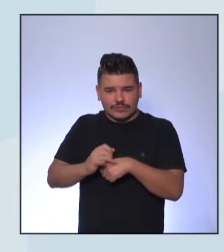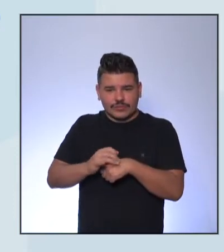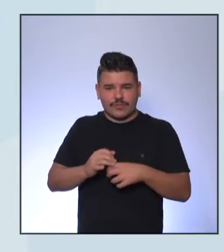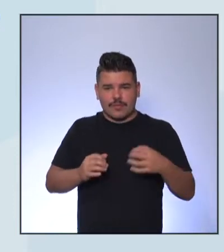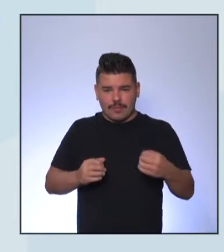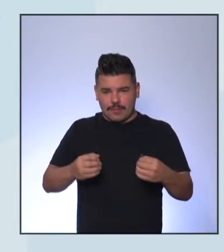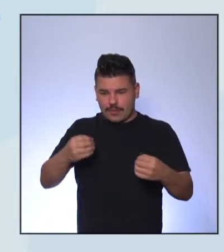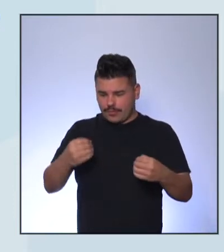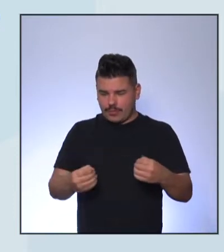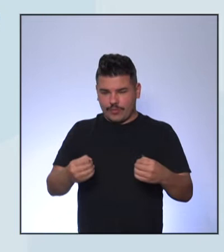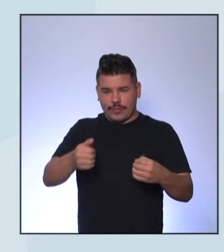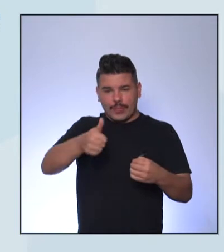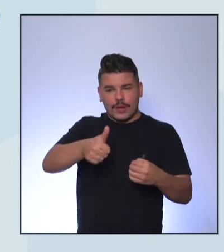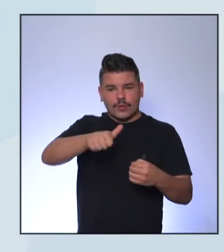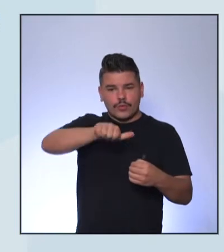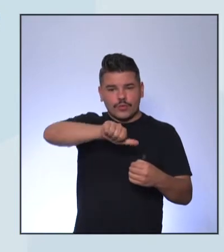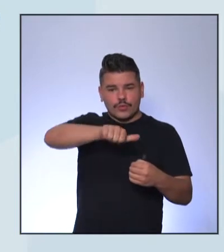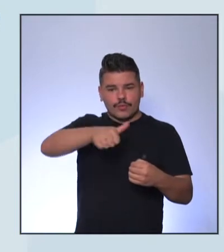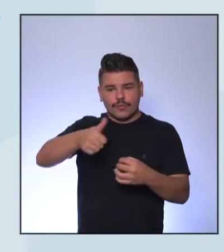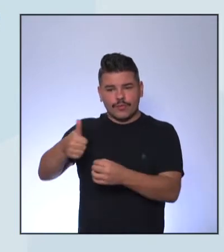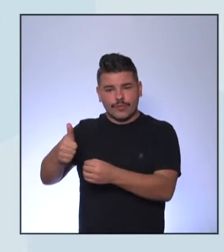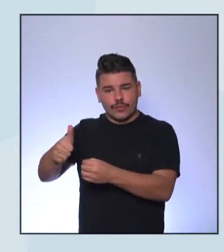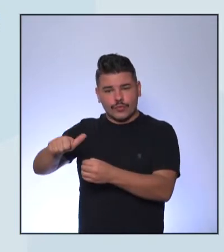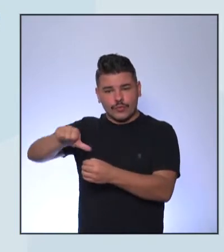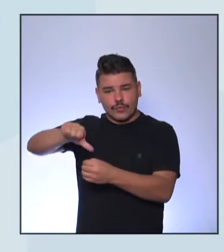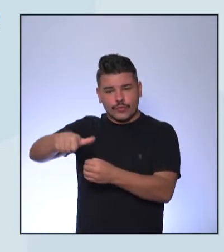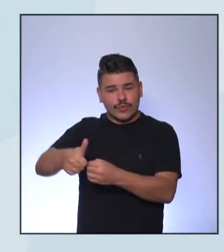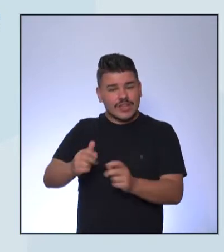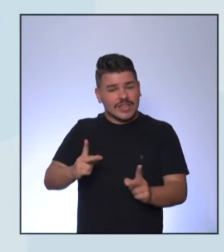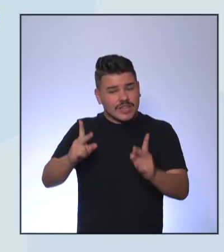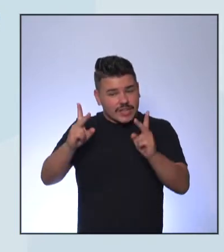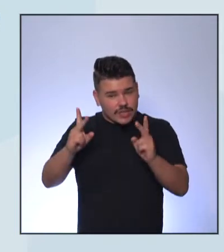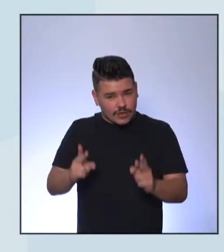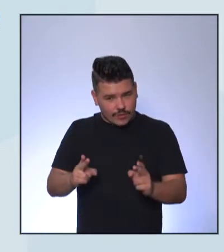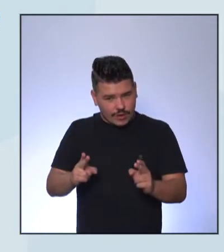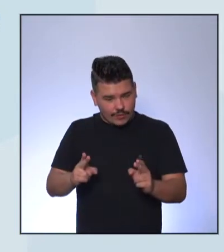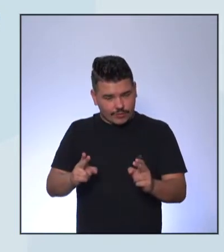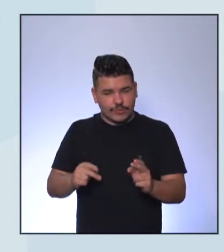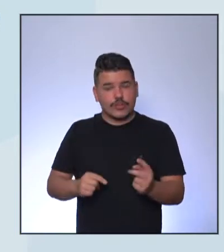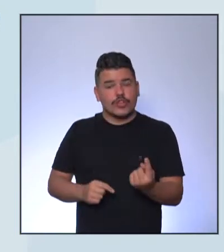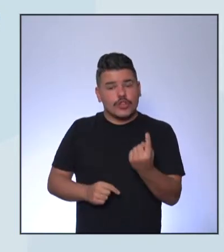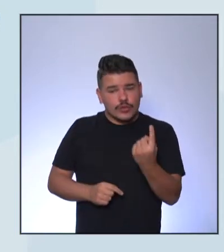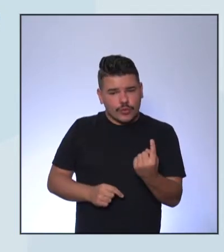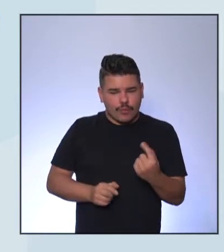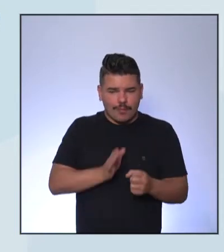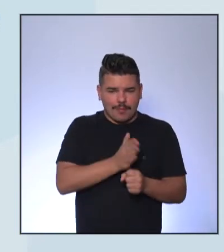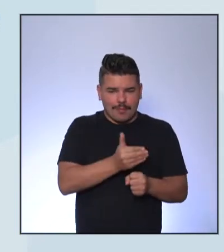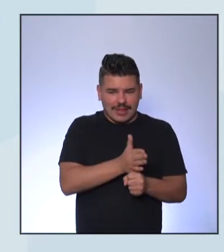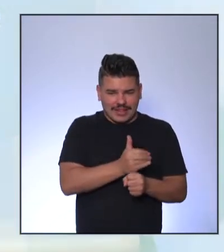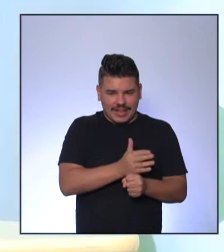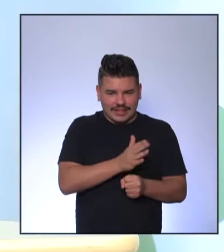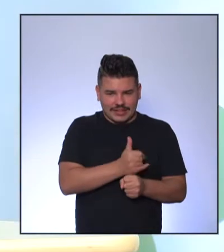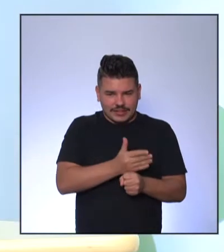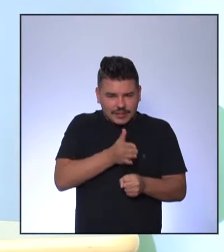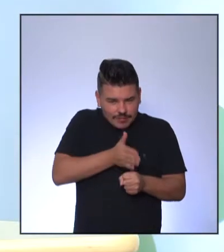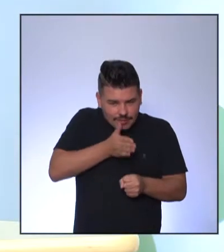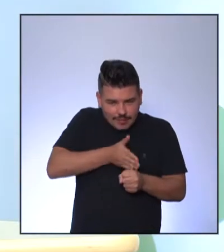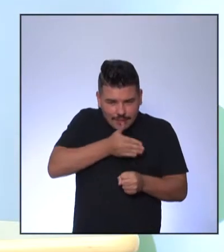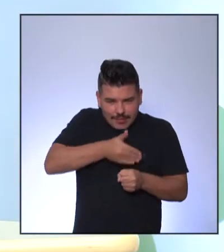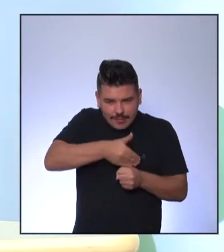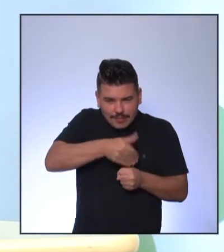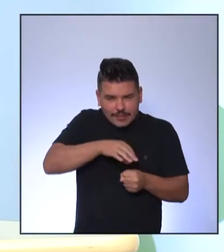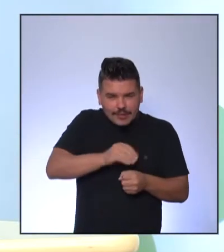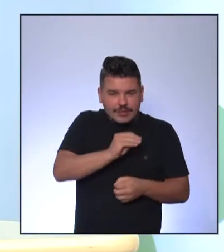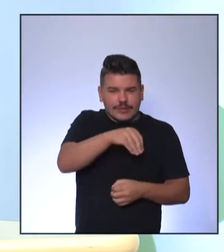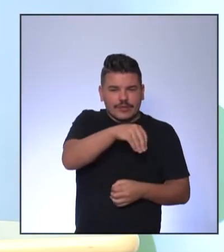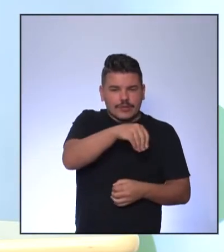tubinhos, certo? Em um deles, eu vou colocar uns pedaços pequenos de batata e vou observar o que acontece. Então, esse é o nosso